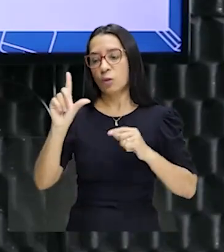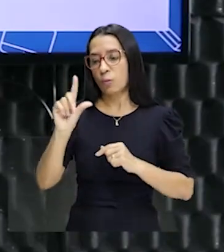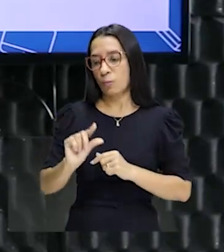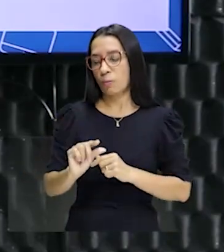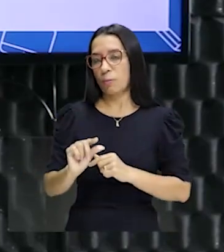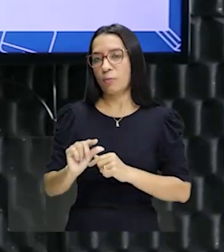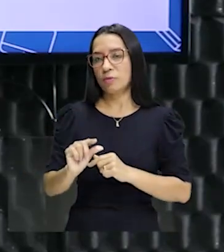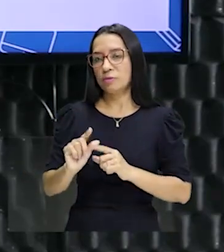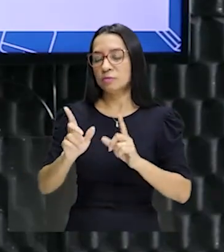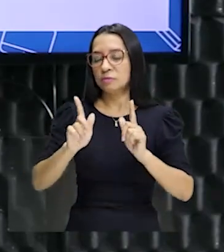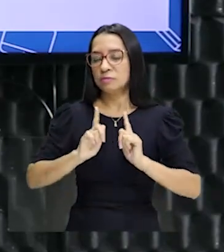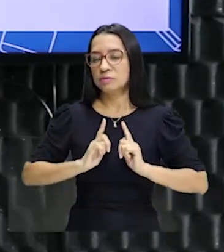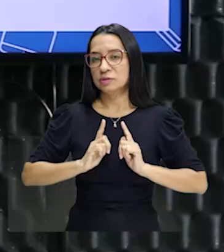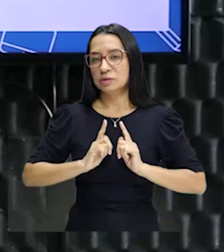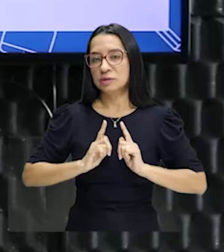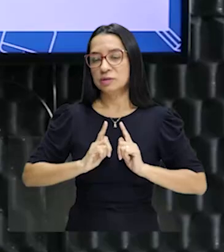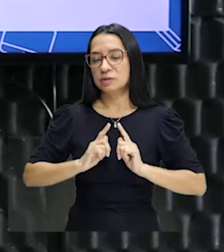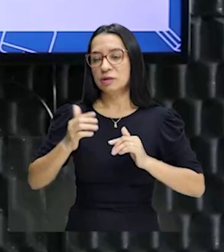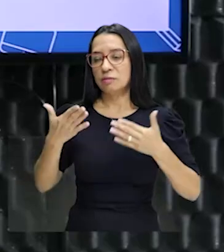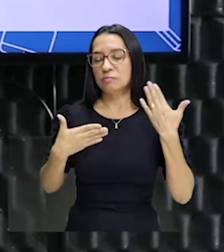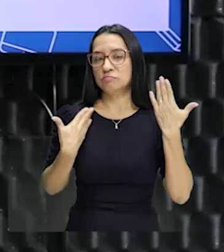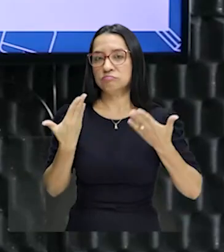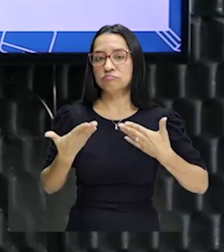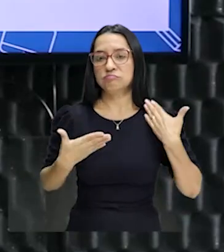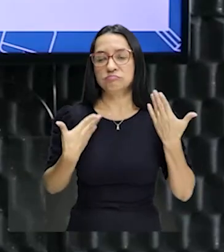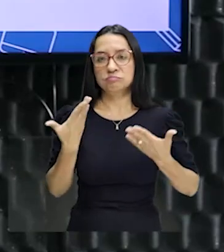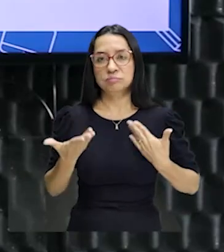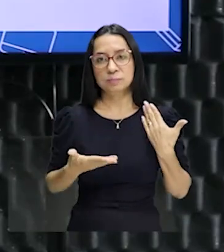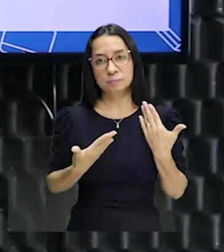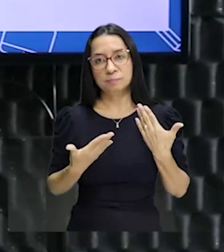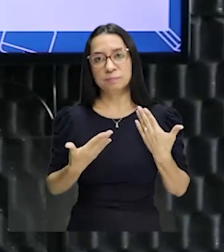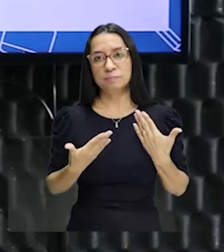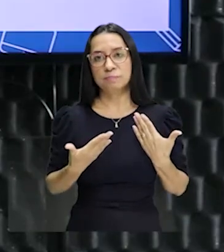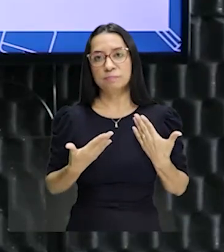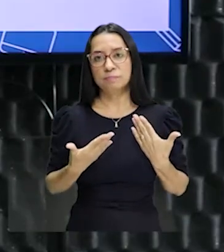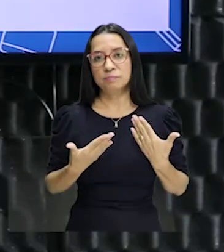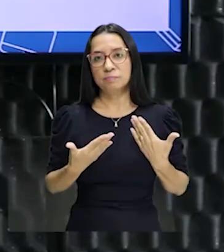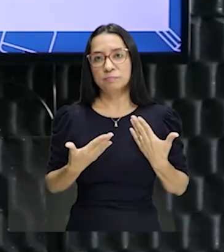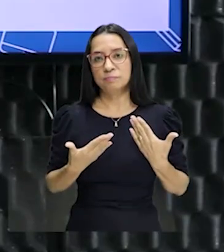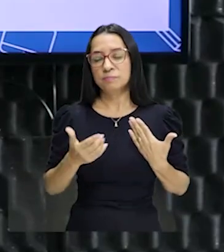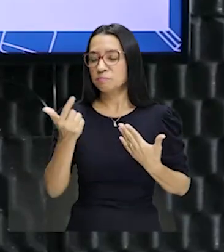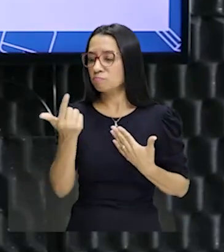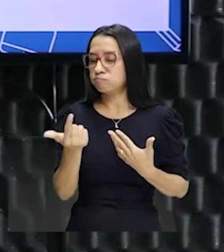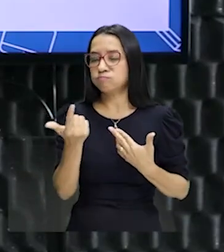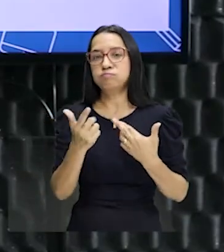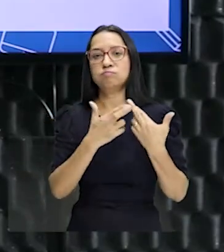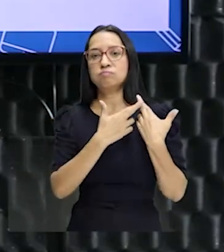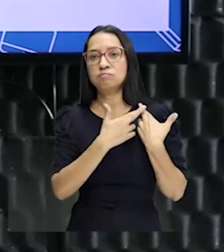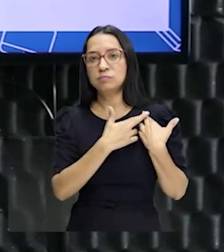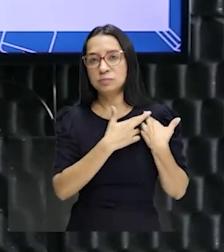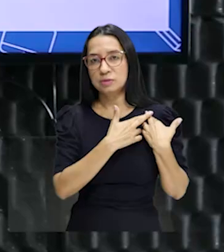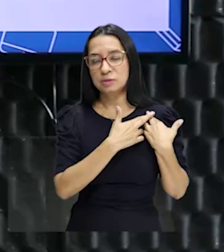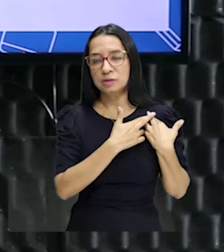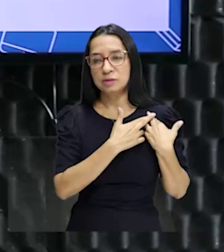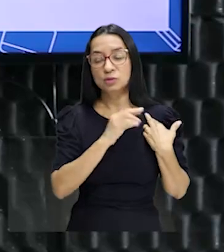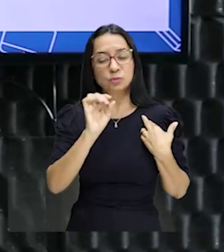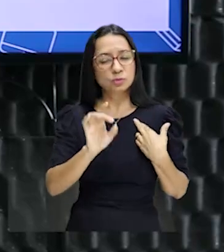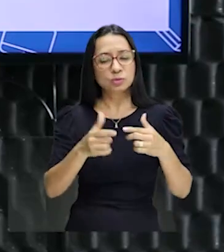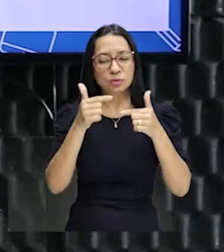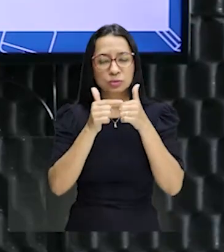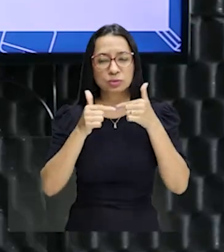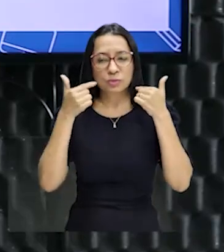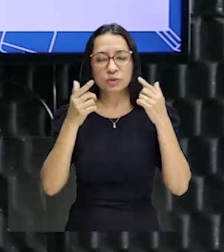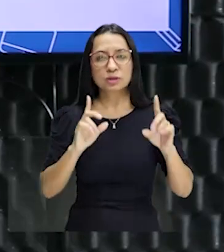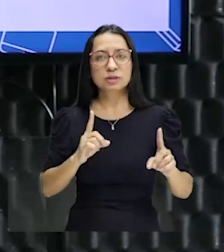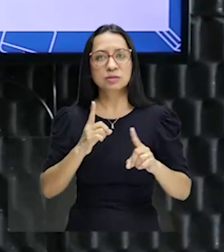do descansar, do divertir, de algo descompromissado, em apenas a gente sorrir sem